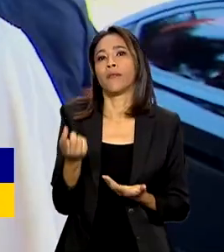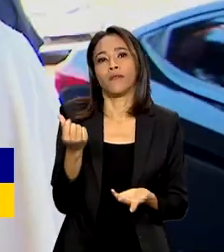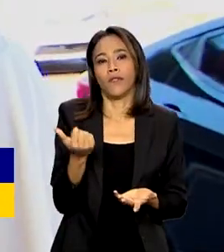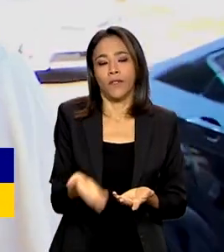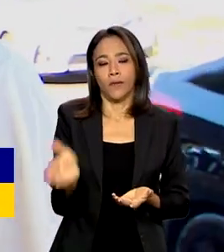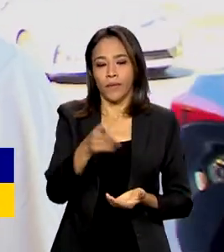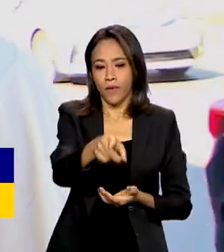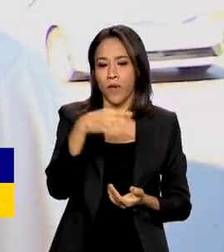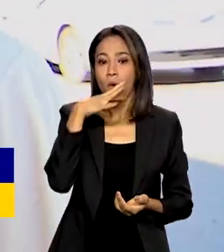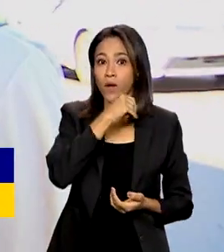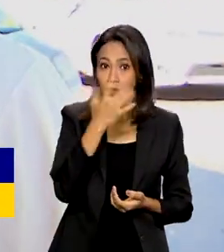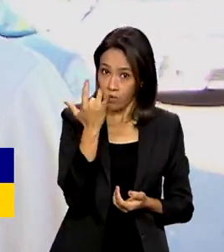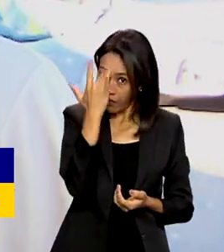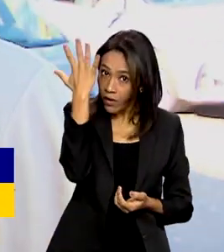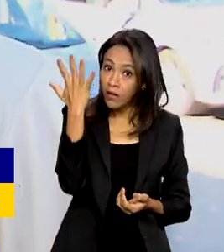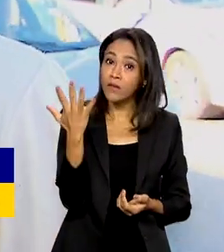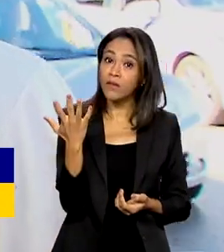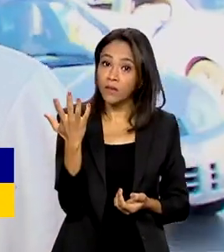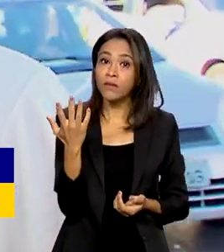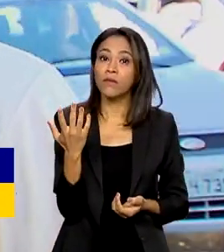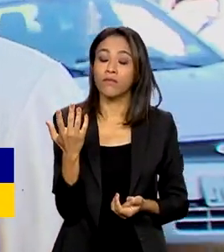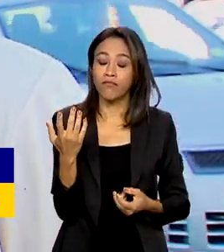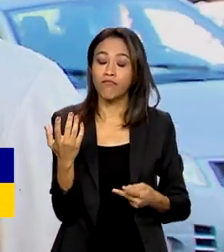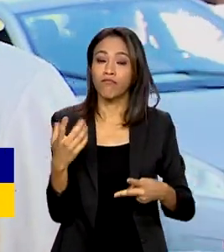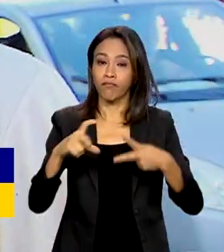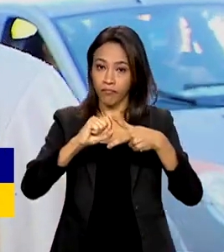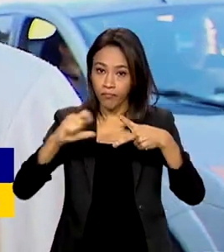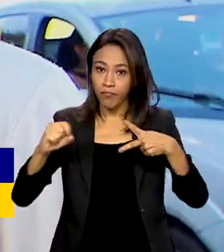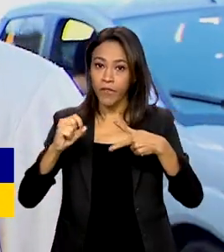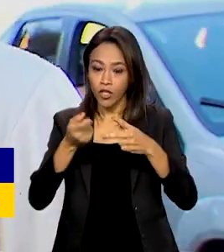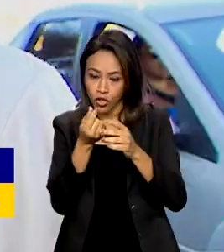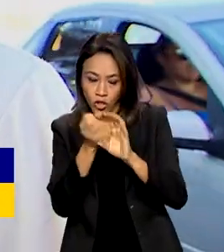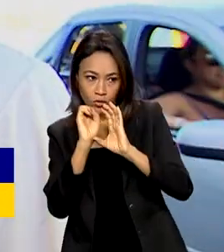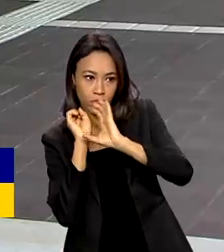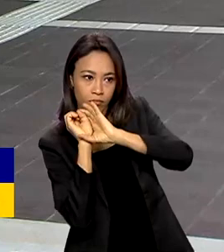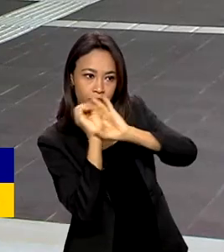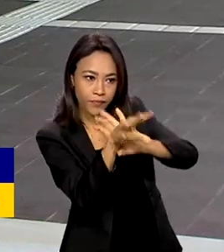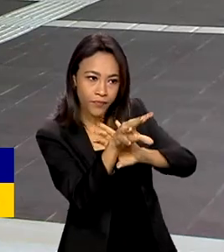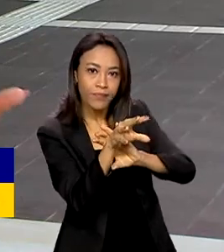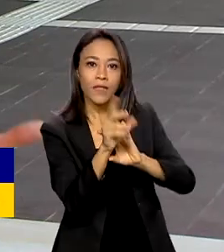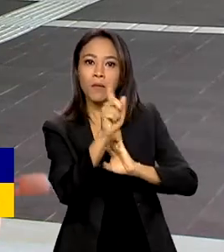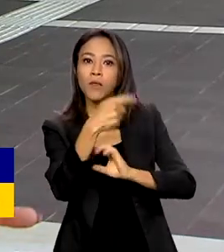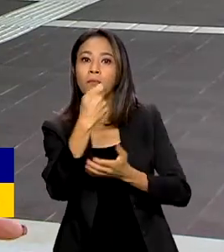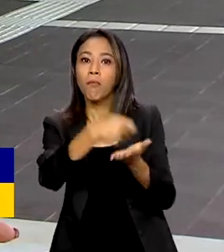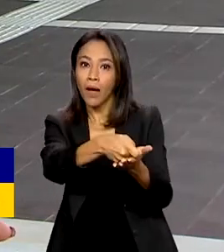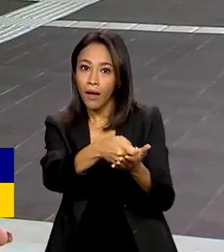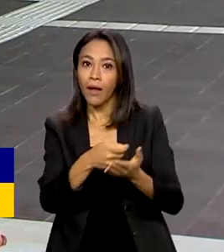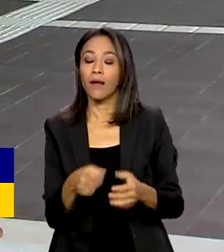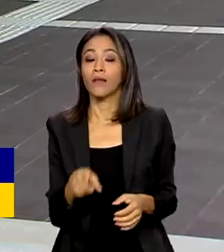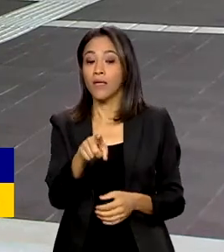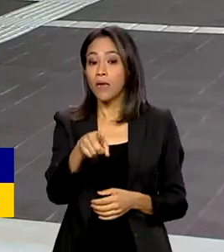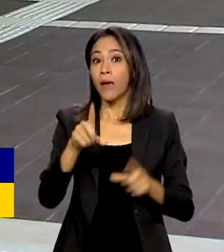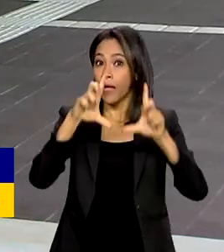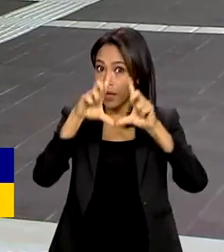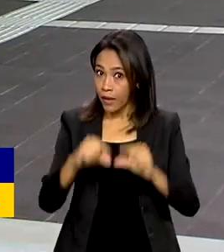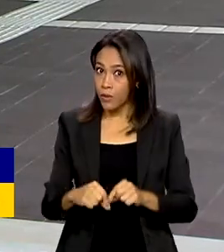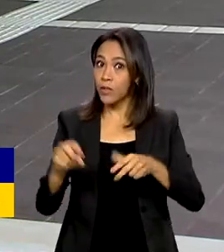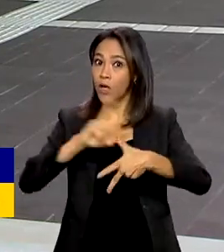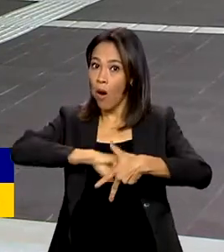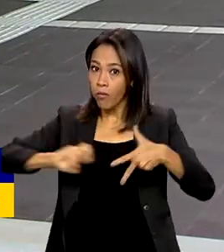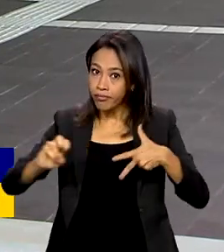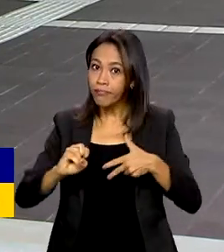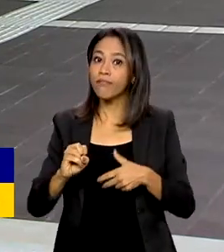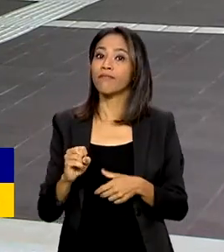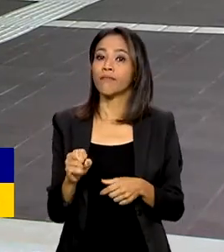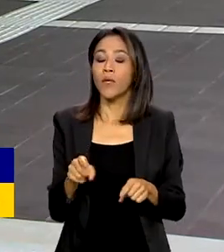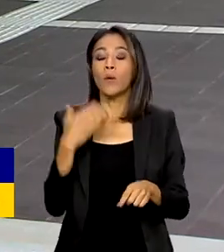acho uma forma mais fácil de mandar o dinheiro, pagar. E para diminuir o risco de fraudes pelo Pix, o